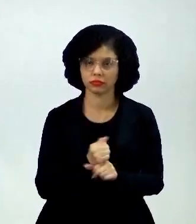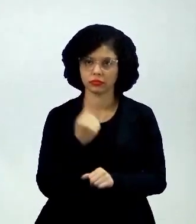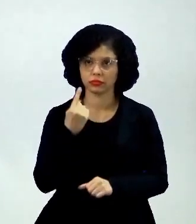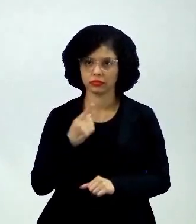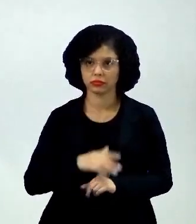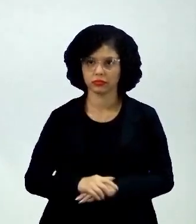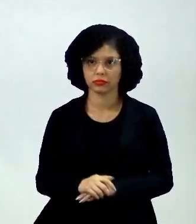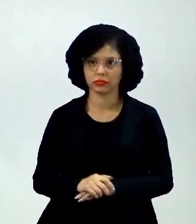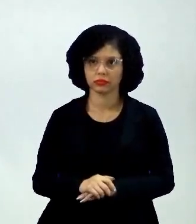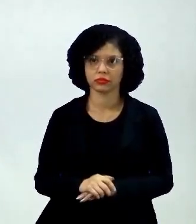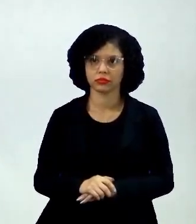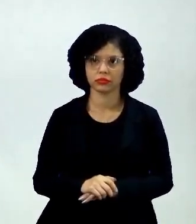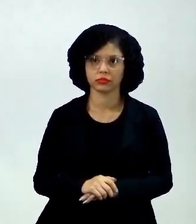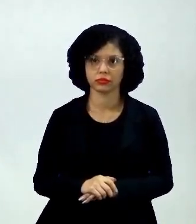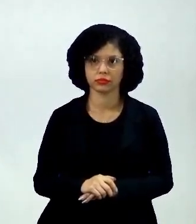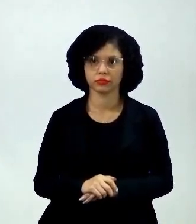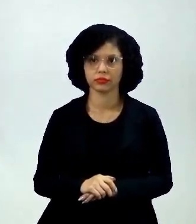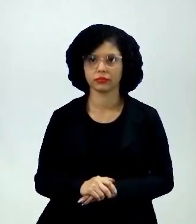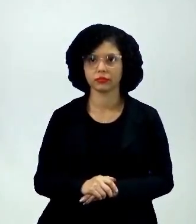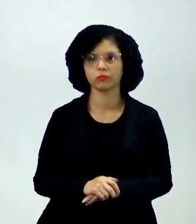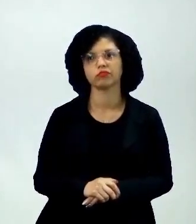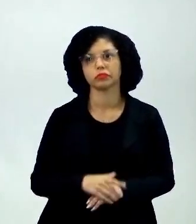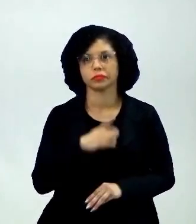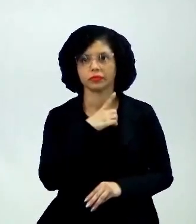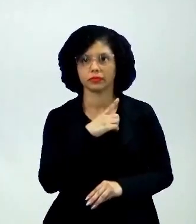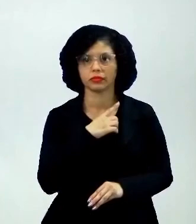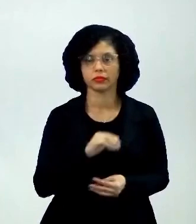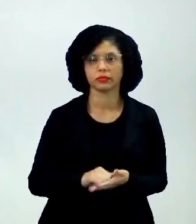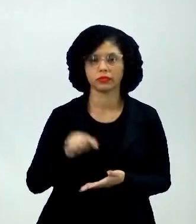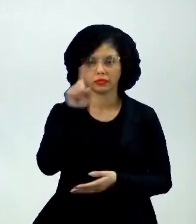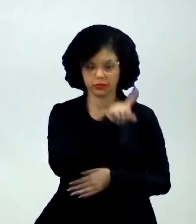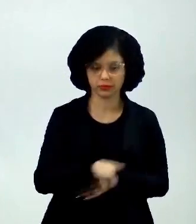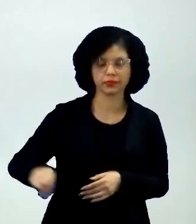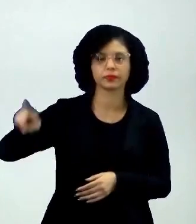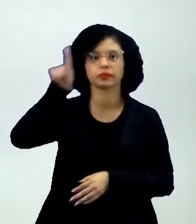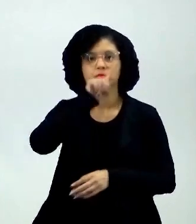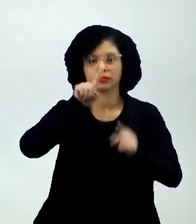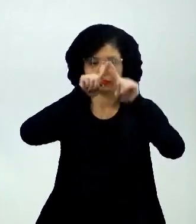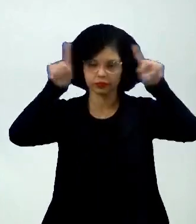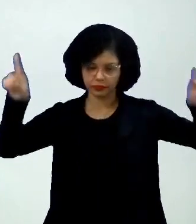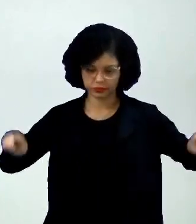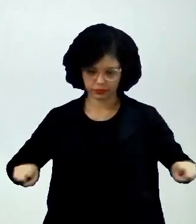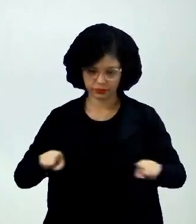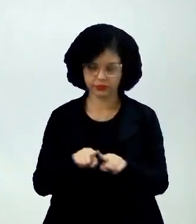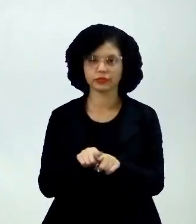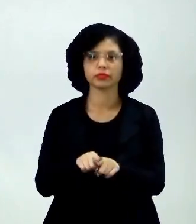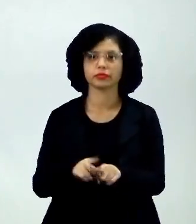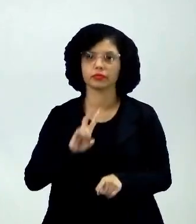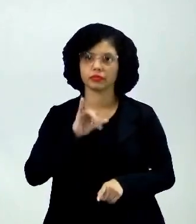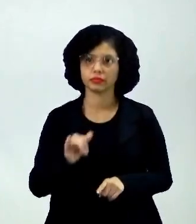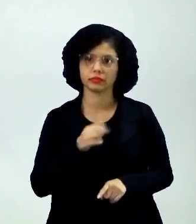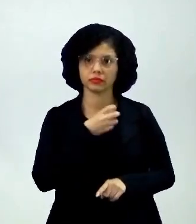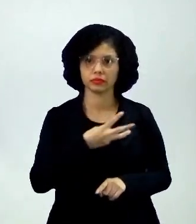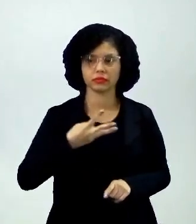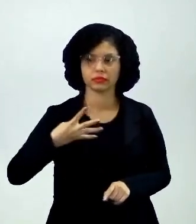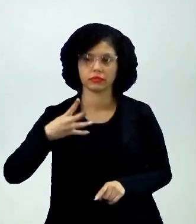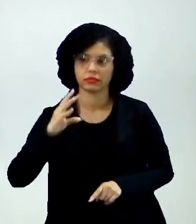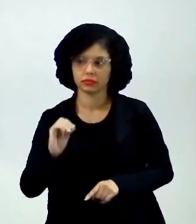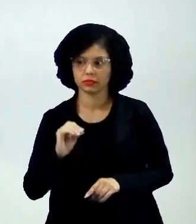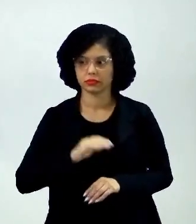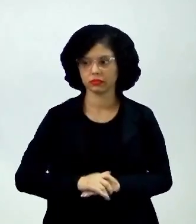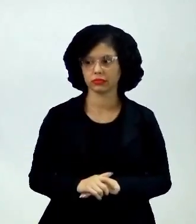mais 1, eu vou ficar com 3. Então, o perímetro dessa área vai ser